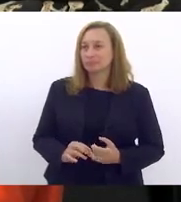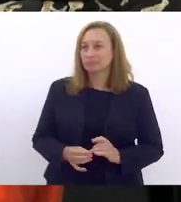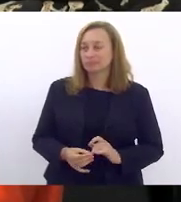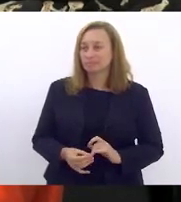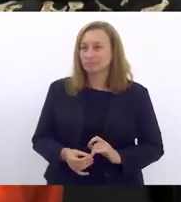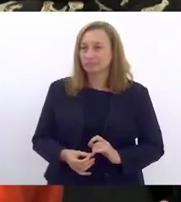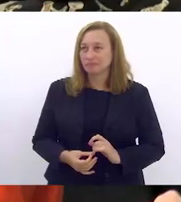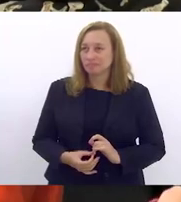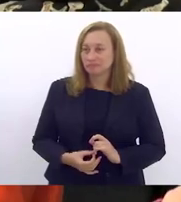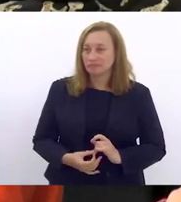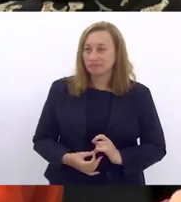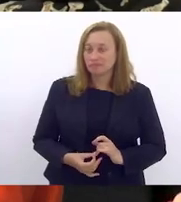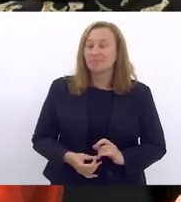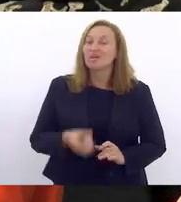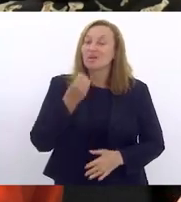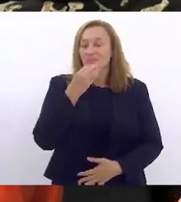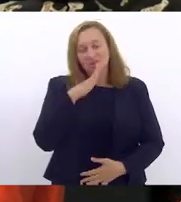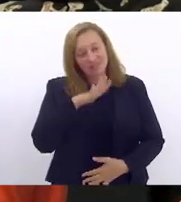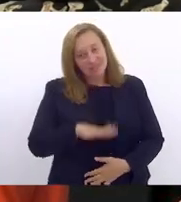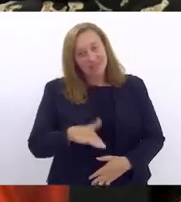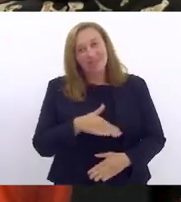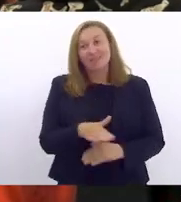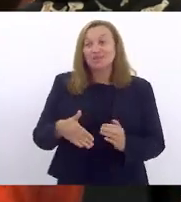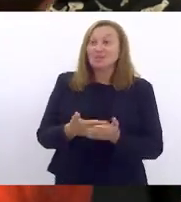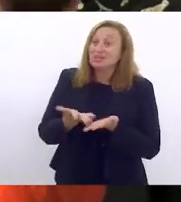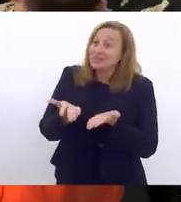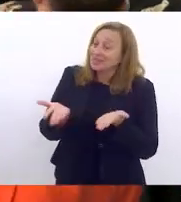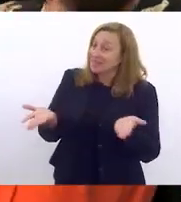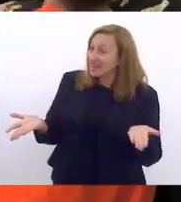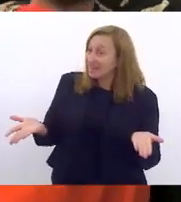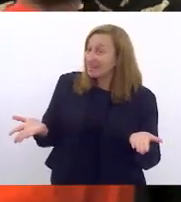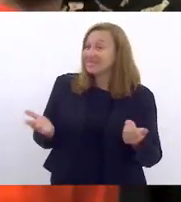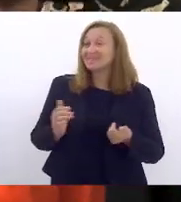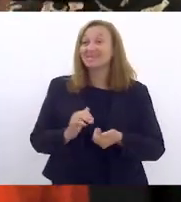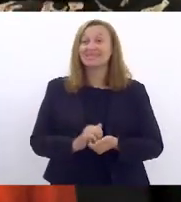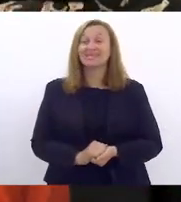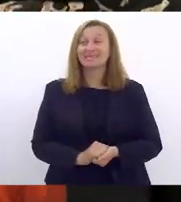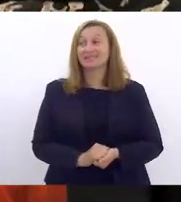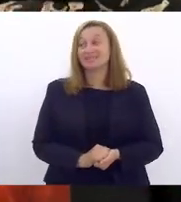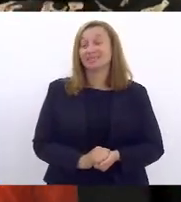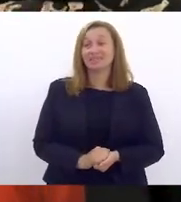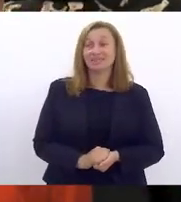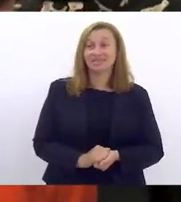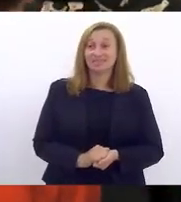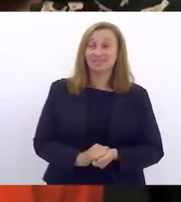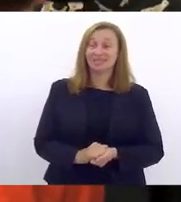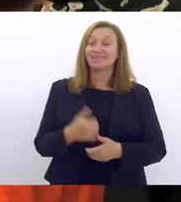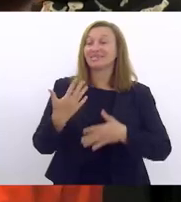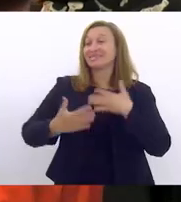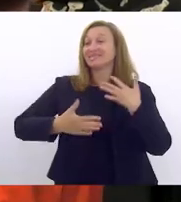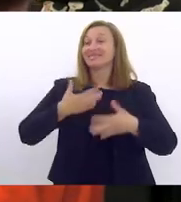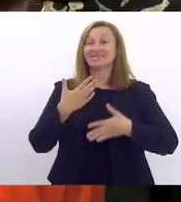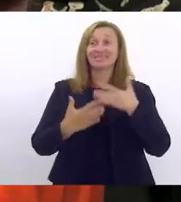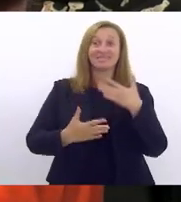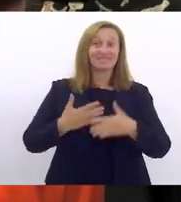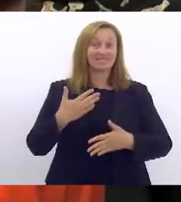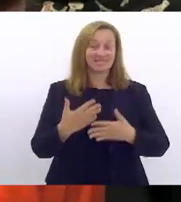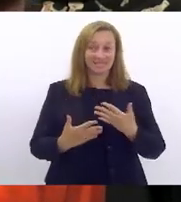Tá. Bom, boa tarde a todas, todos e todes. É com muita alegria que a gente está